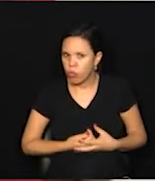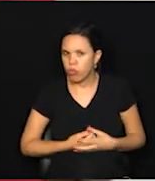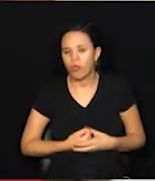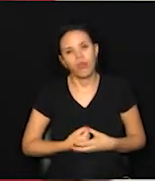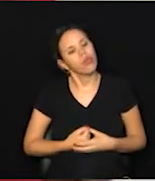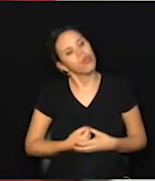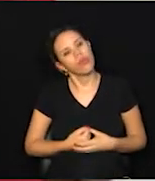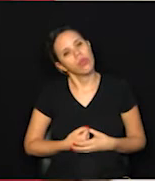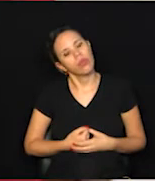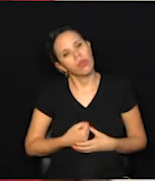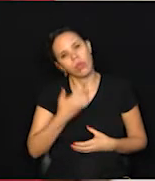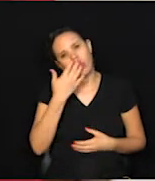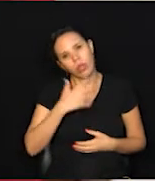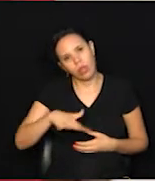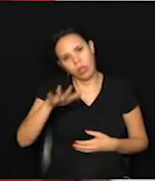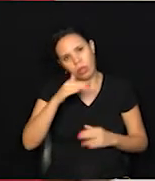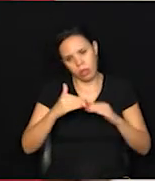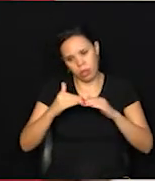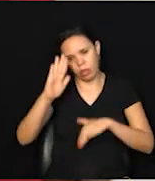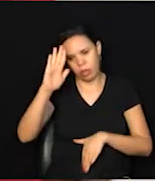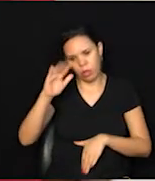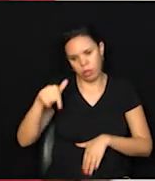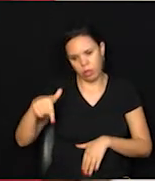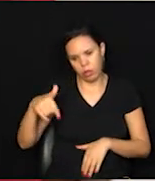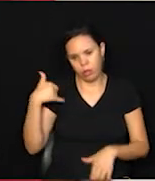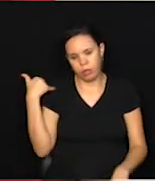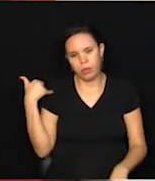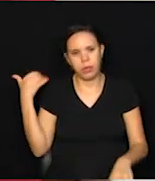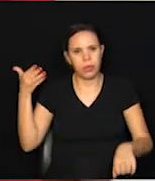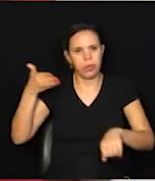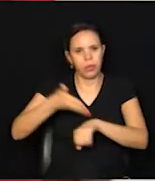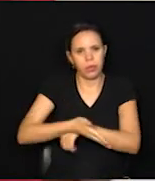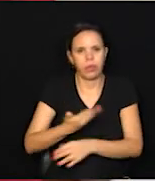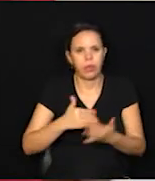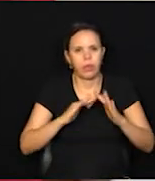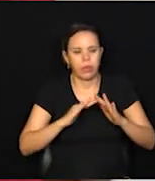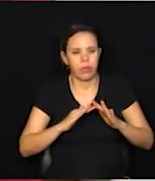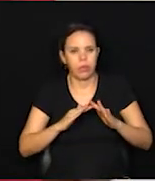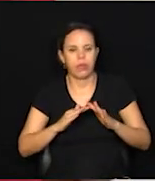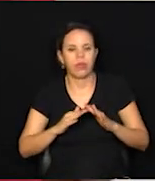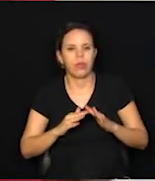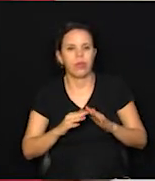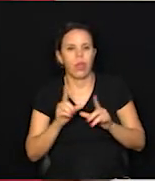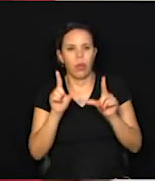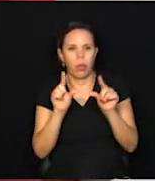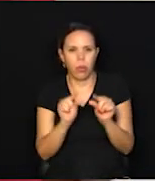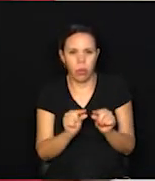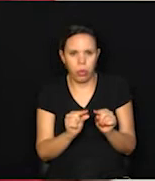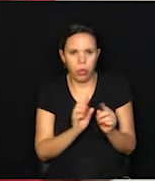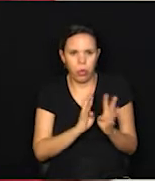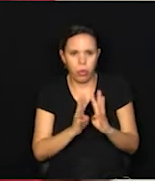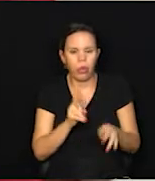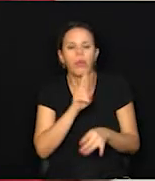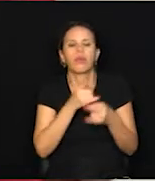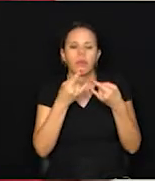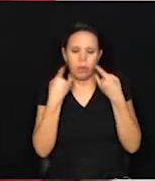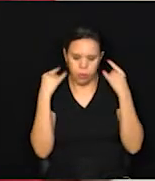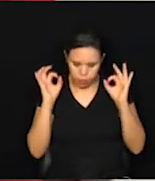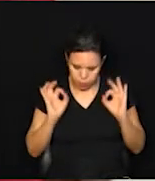assim, crianças acima de 7 anos, frequentando escola, com baixa aglomeração, com uso de